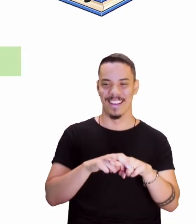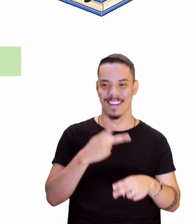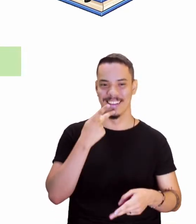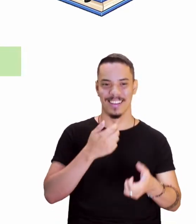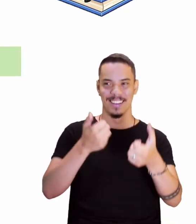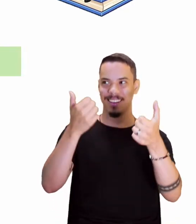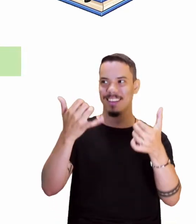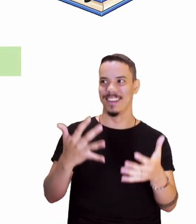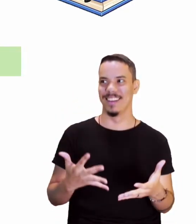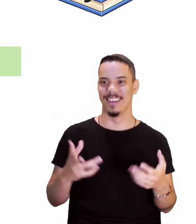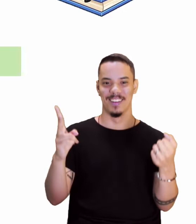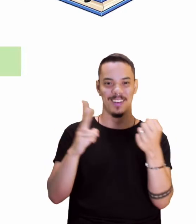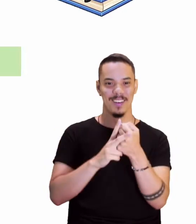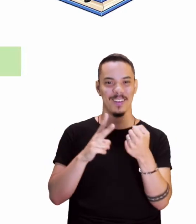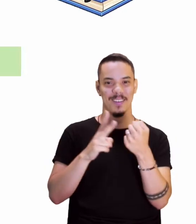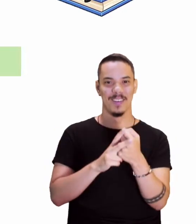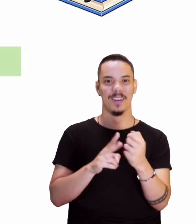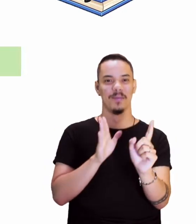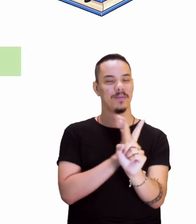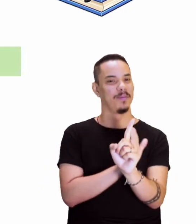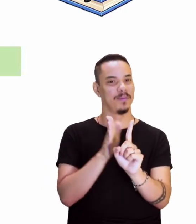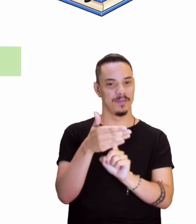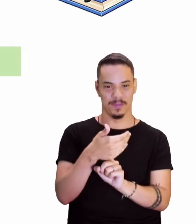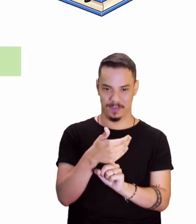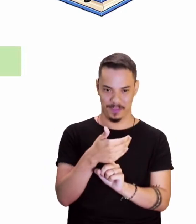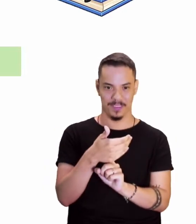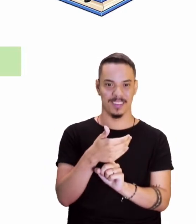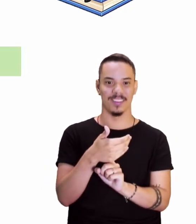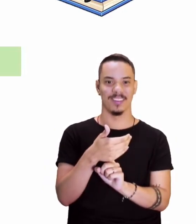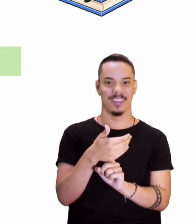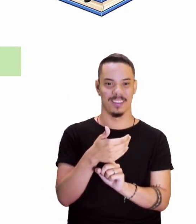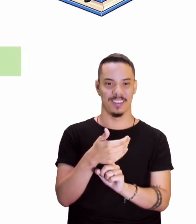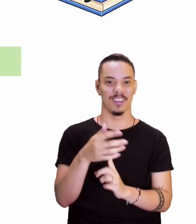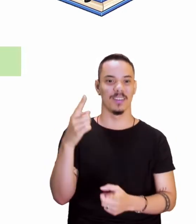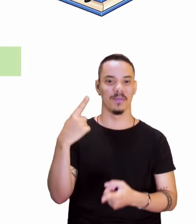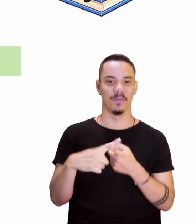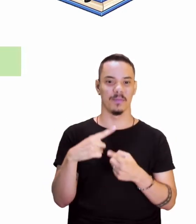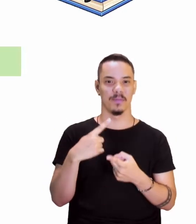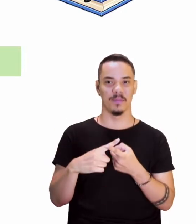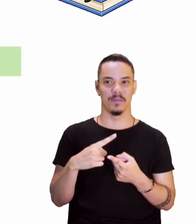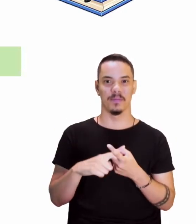verbo intransitivo. Intransitivo é